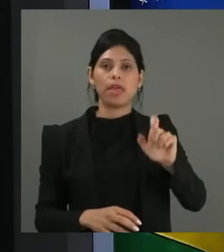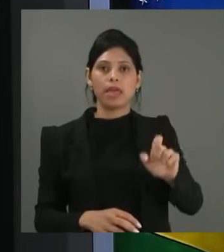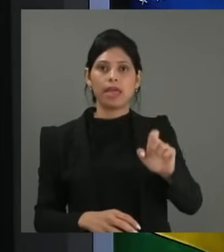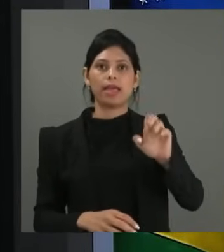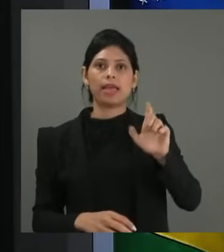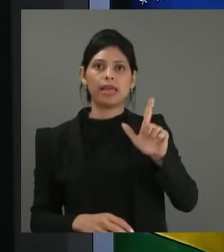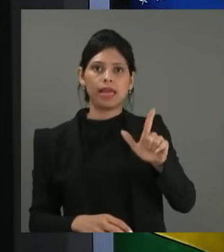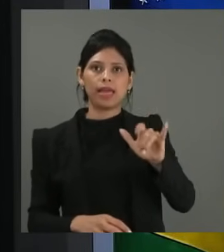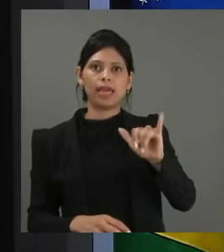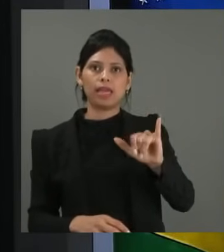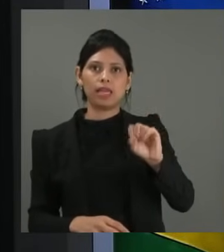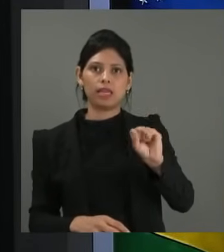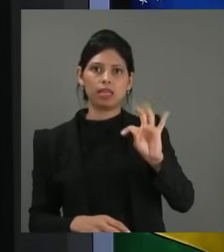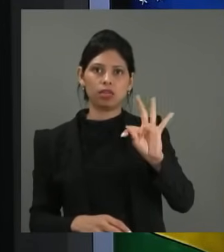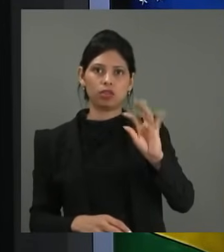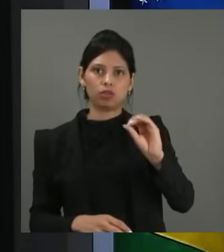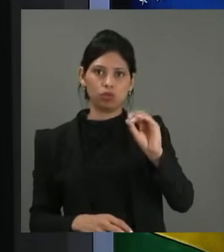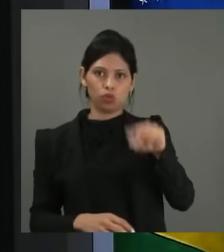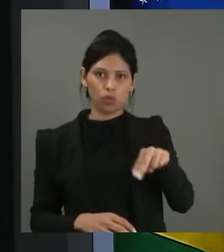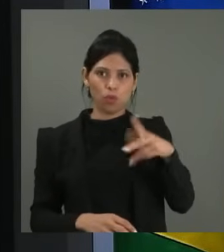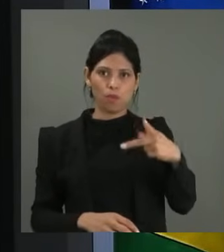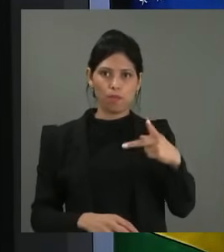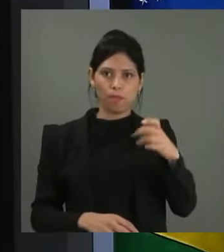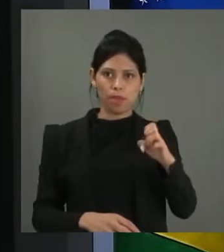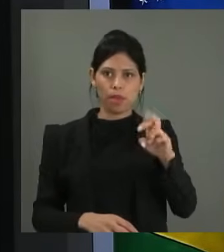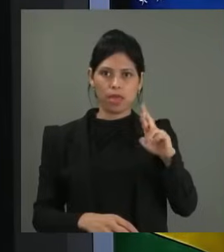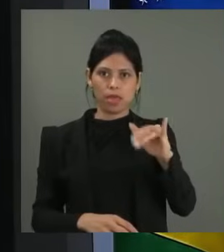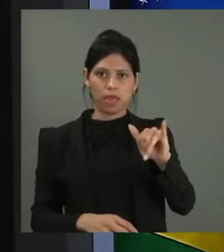conhecido carinhosamente como